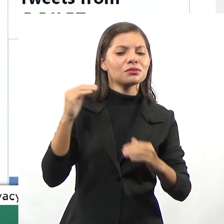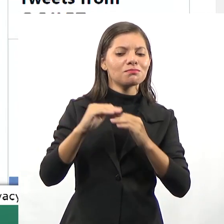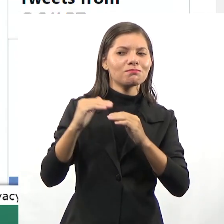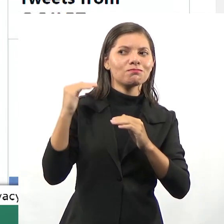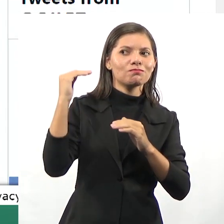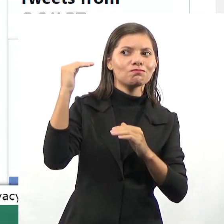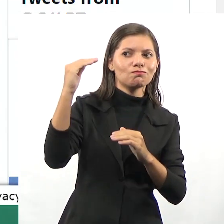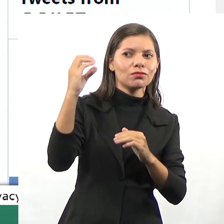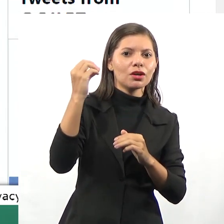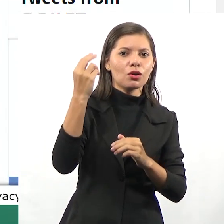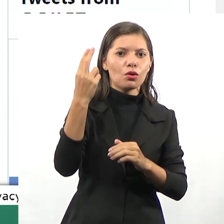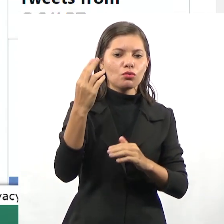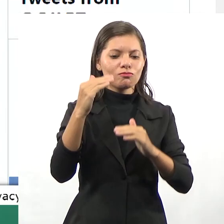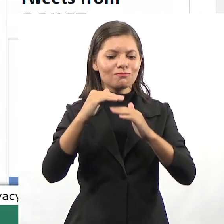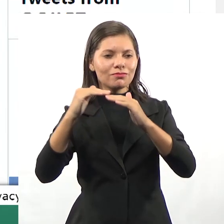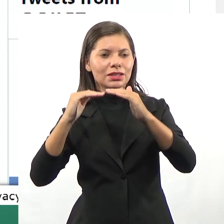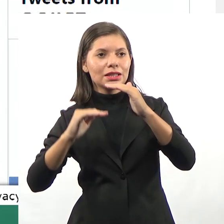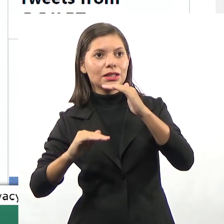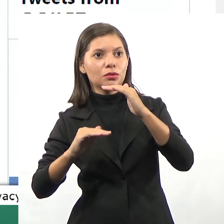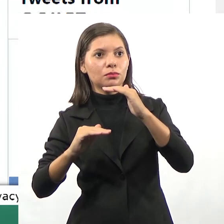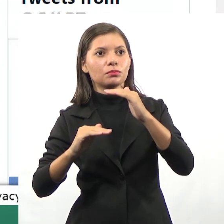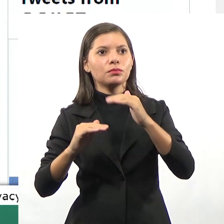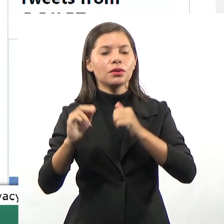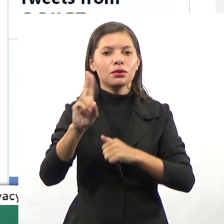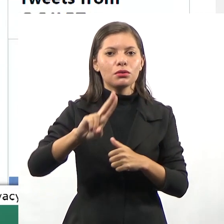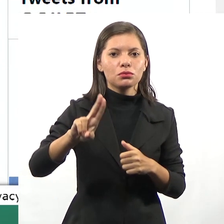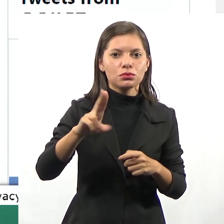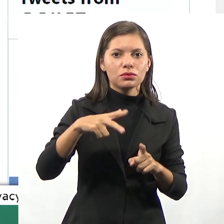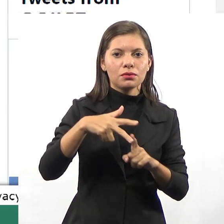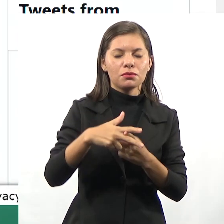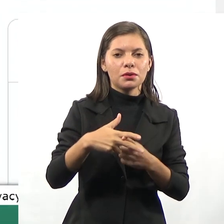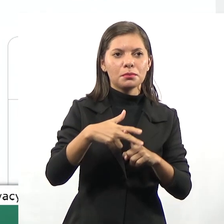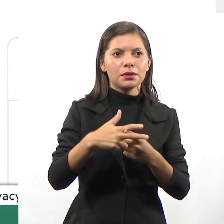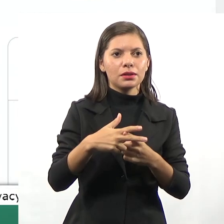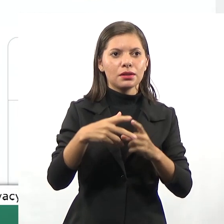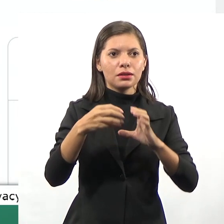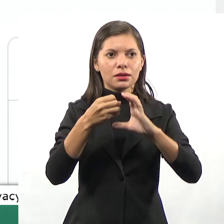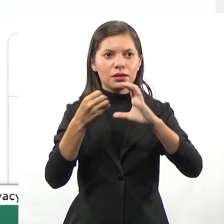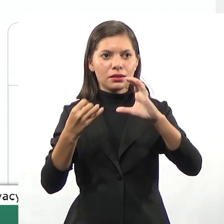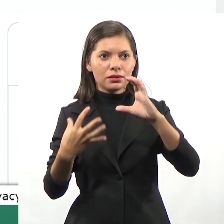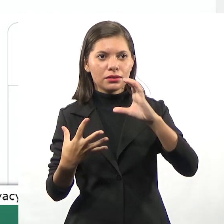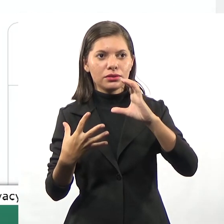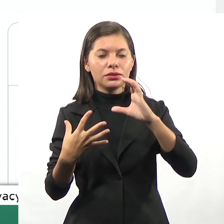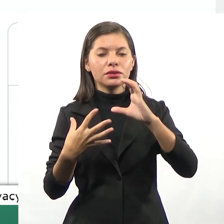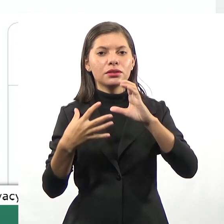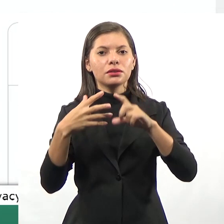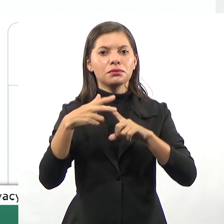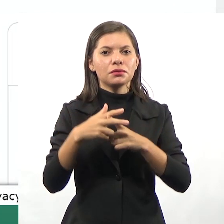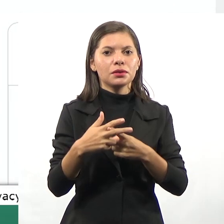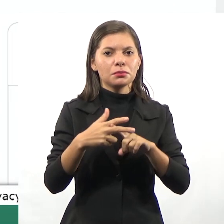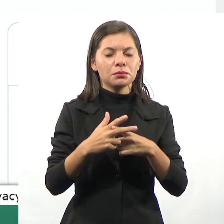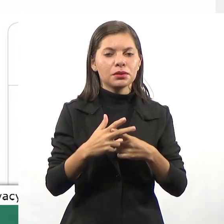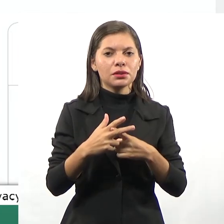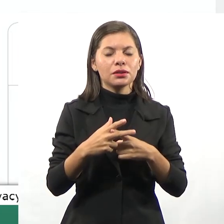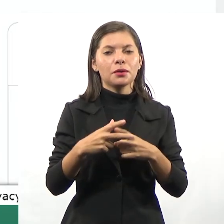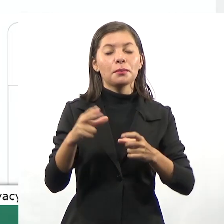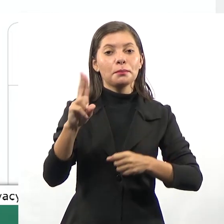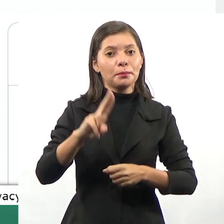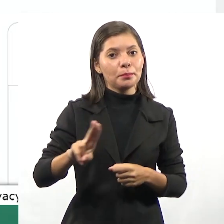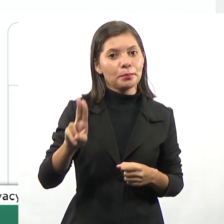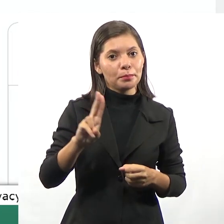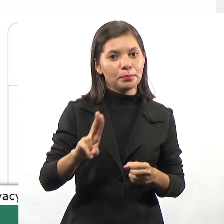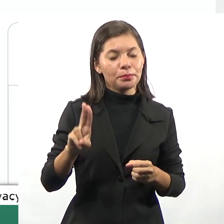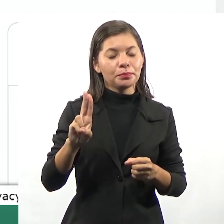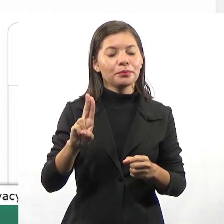houve evolução ou não no uso daquela ferramenta. E ainda ele caracteriza essas ferramentas como para